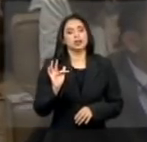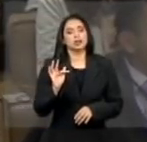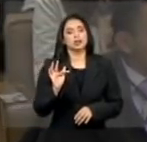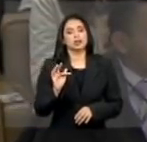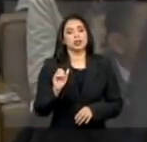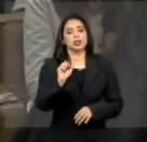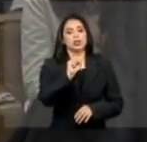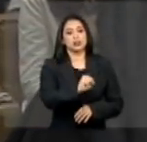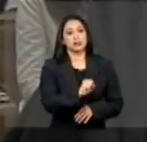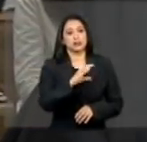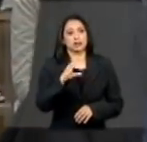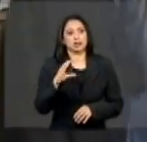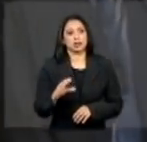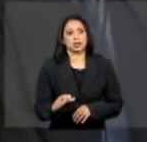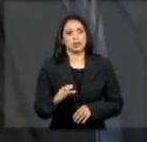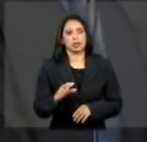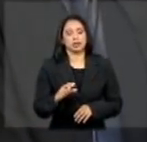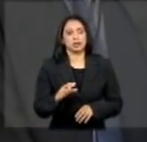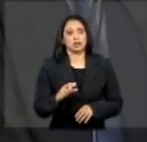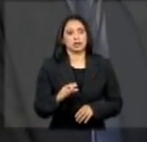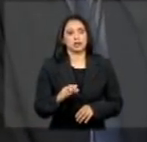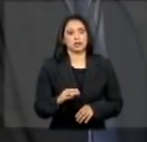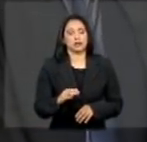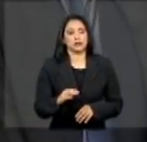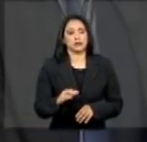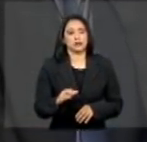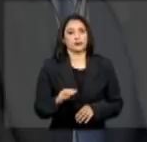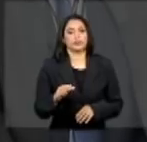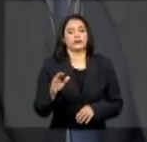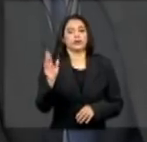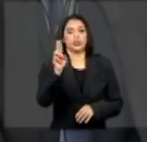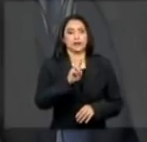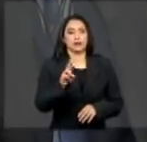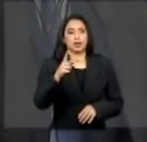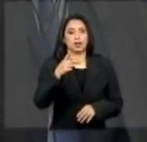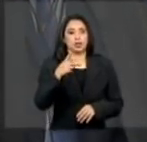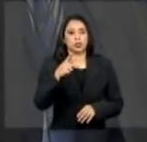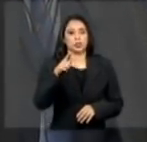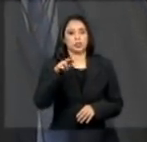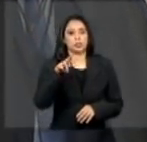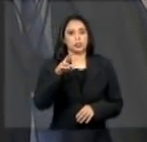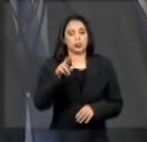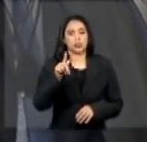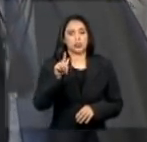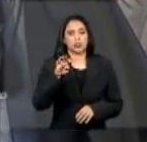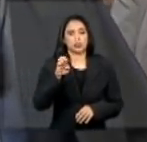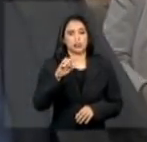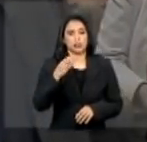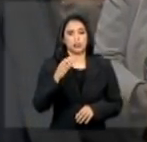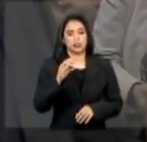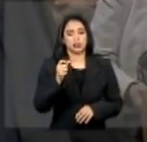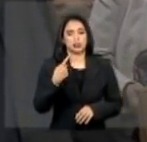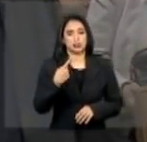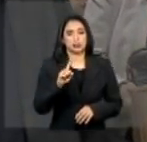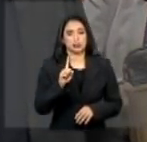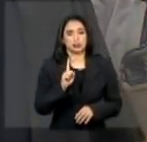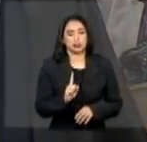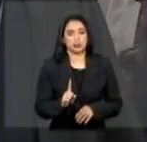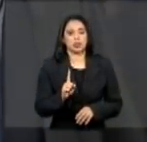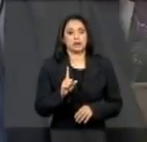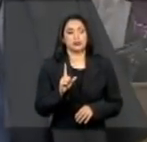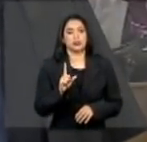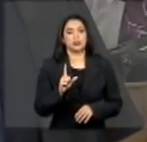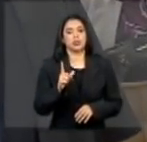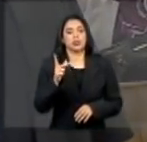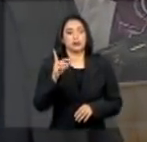catarina centro universitário projeção de brasília distrito federal e centro universitário da grande dourados